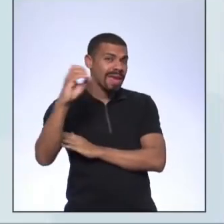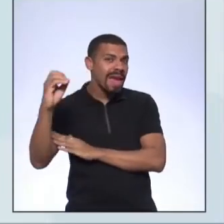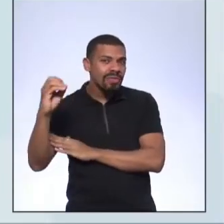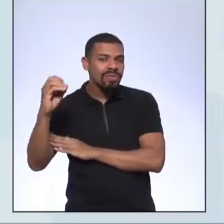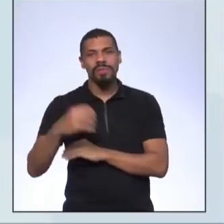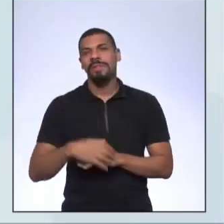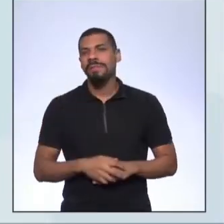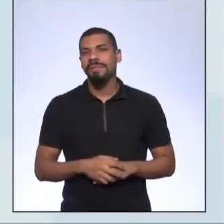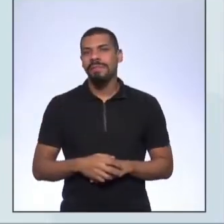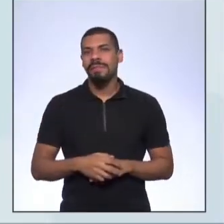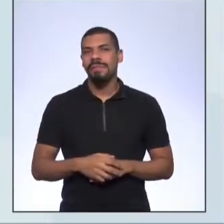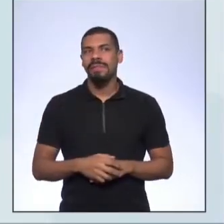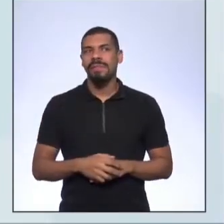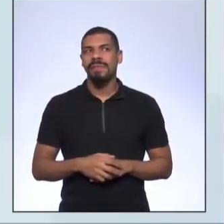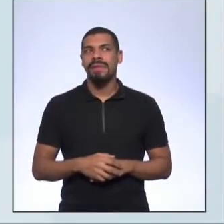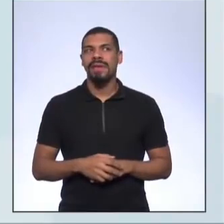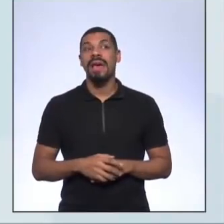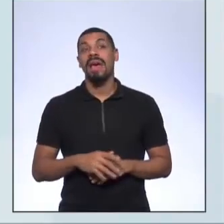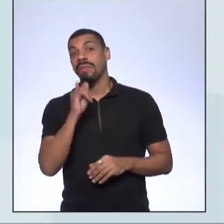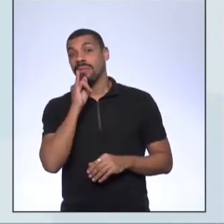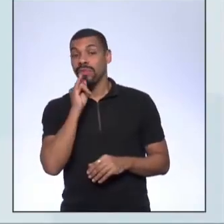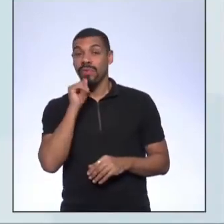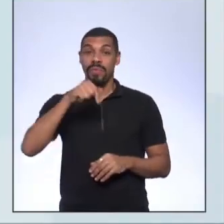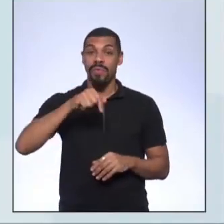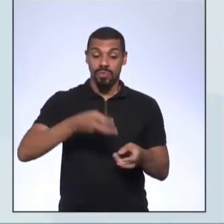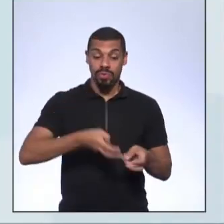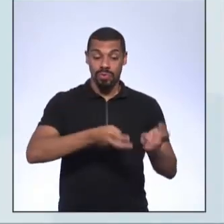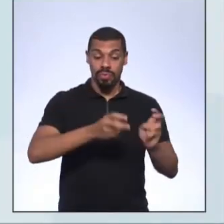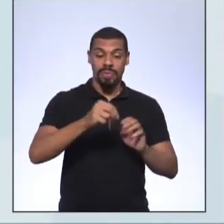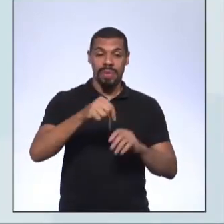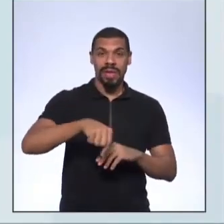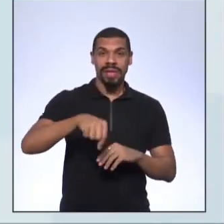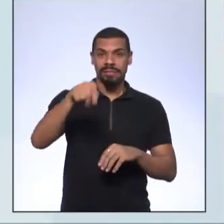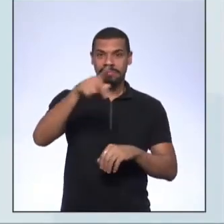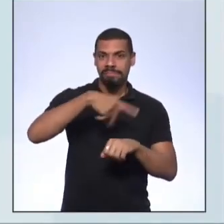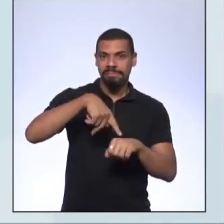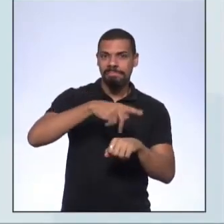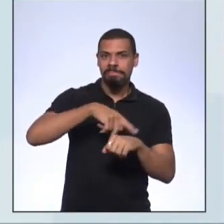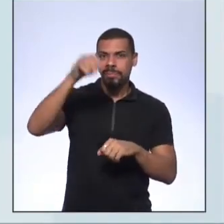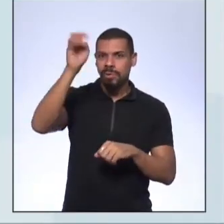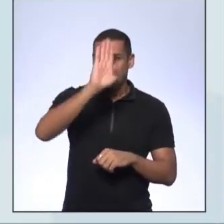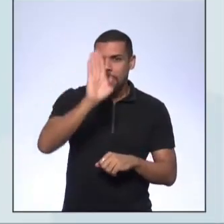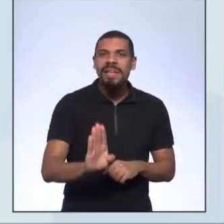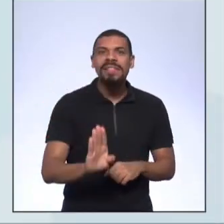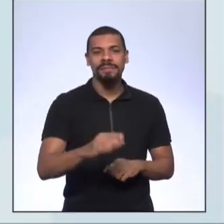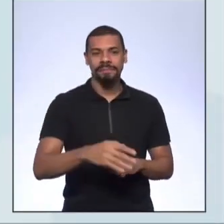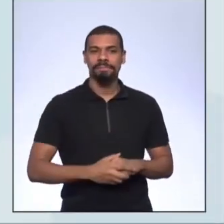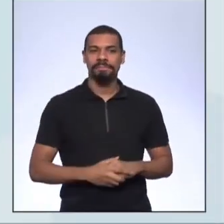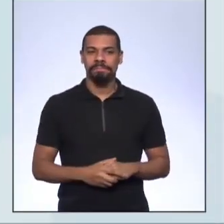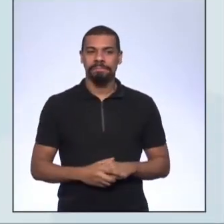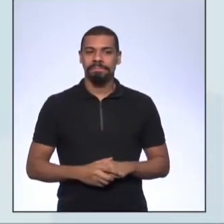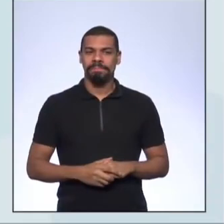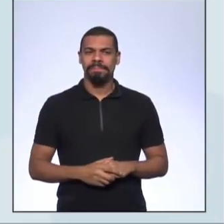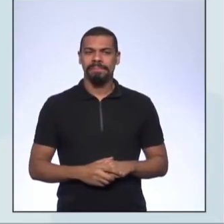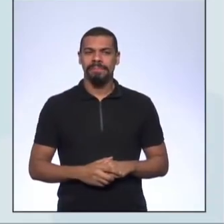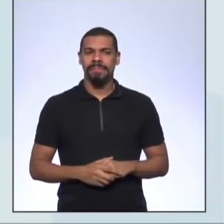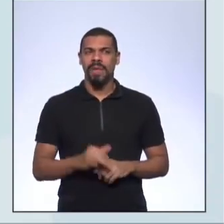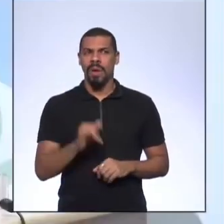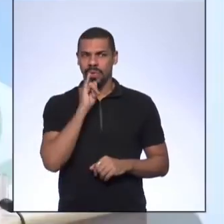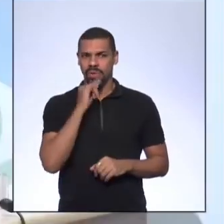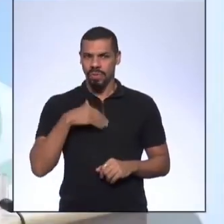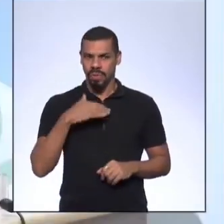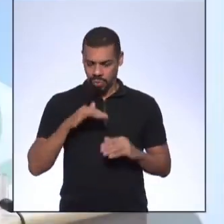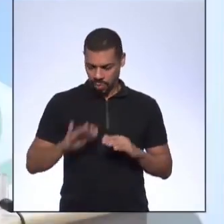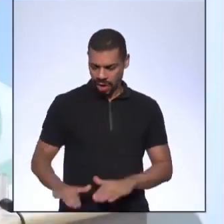A famigerada data, né, do descobrimento, entre aspas, do Brasil aí. Né? Quando eu era